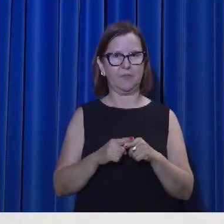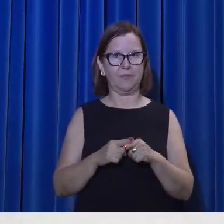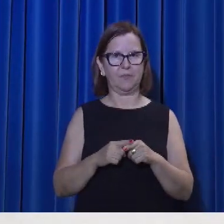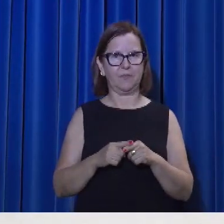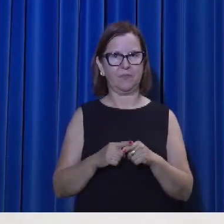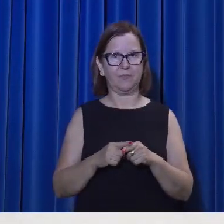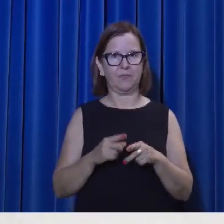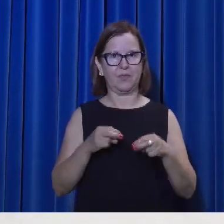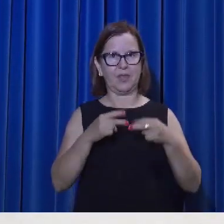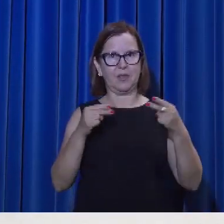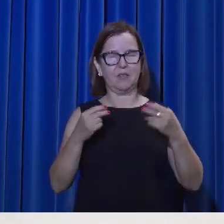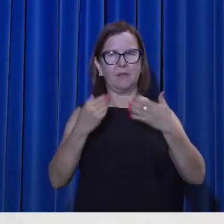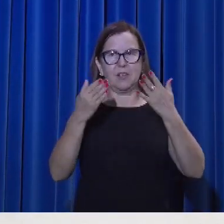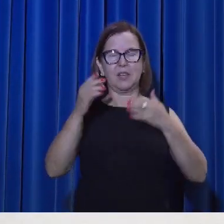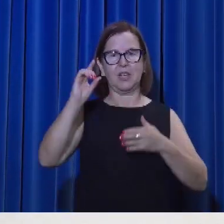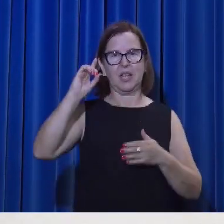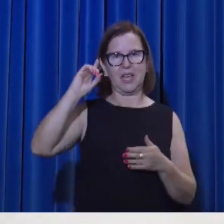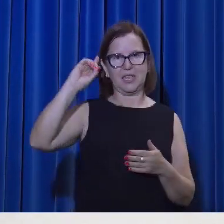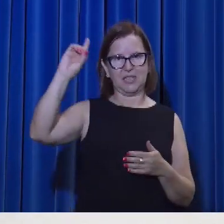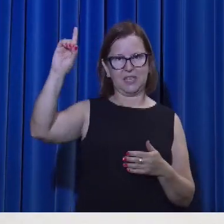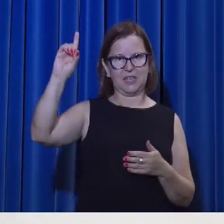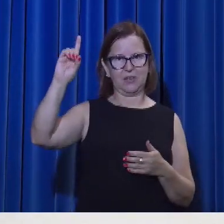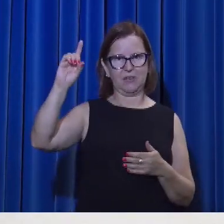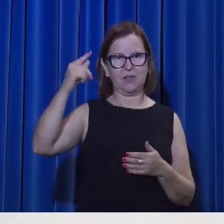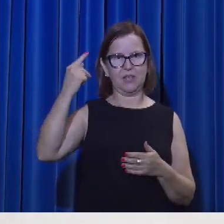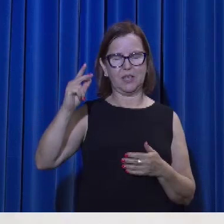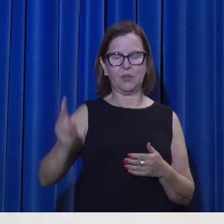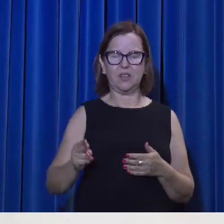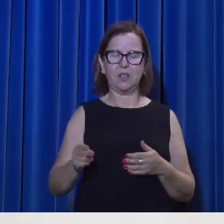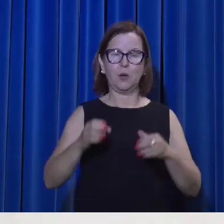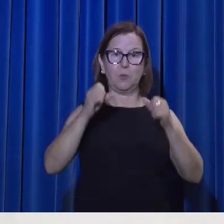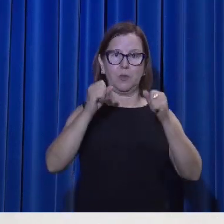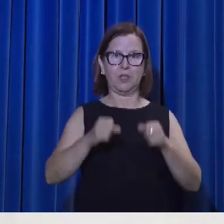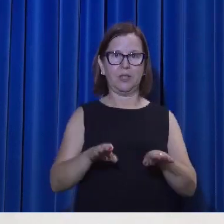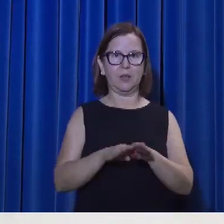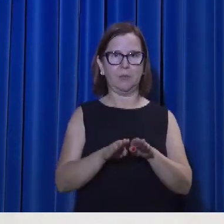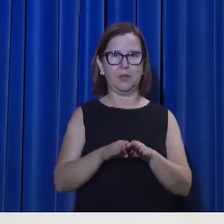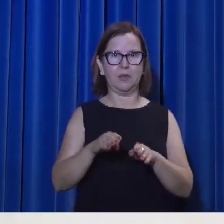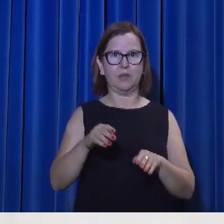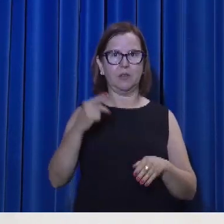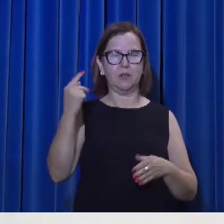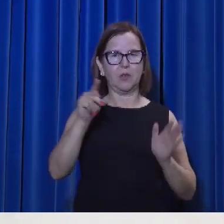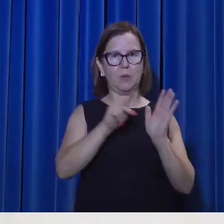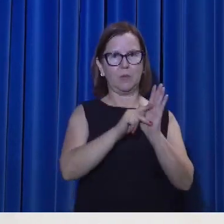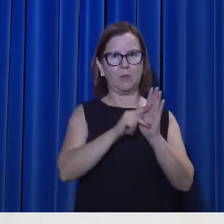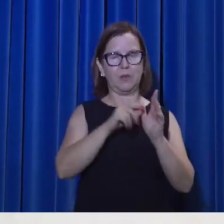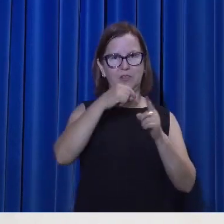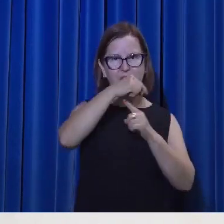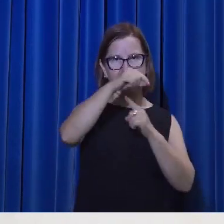de Deus, assim, o seu eterno poder, como também a sua própria divindade,